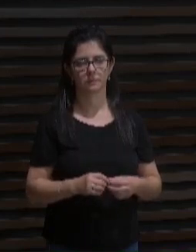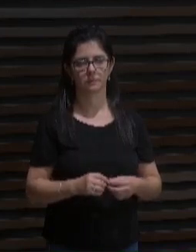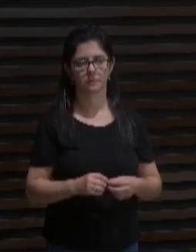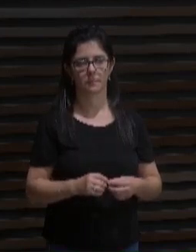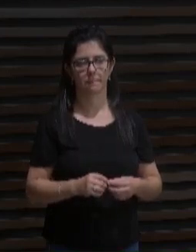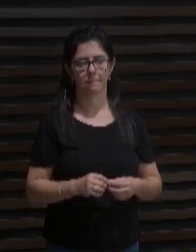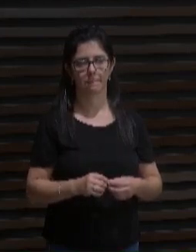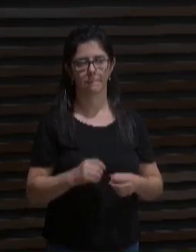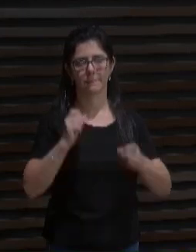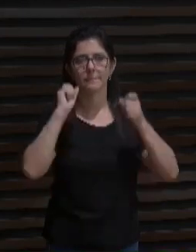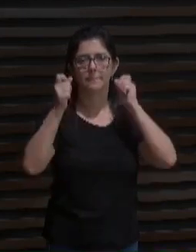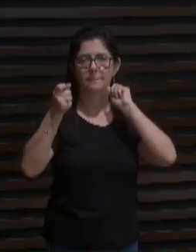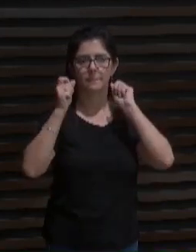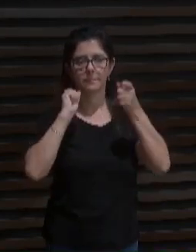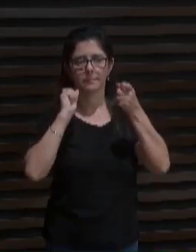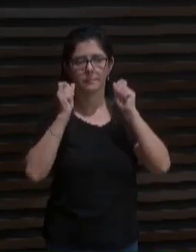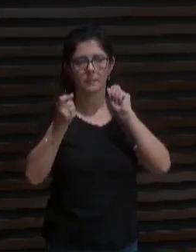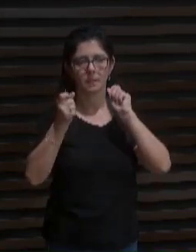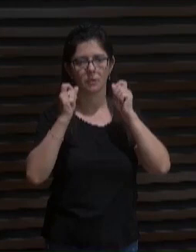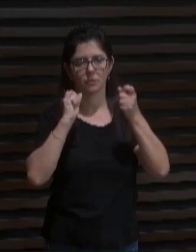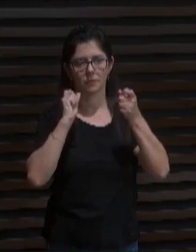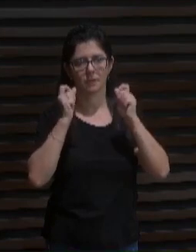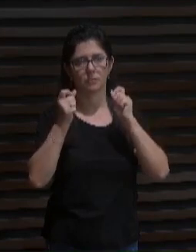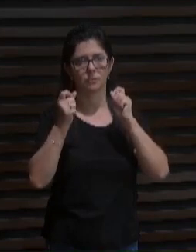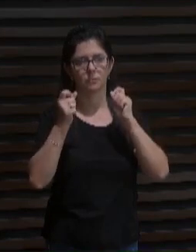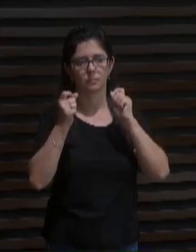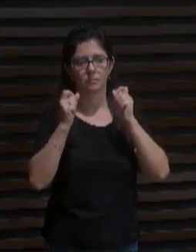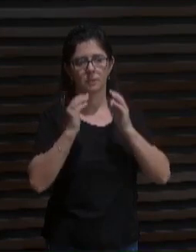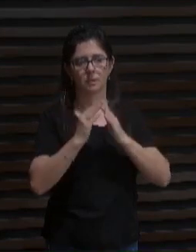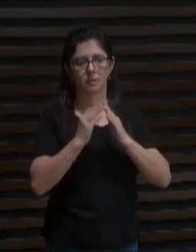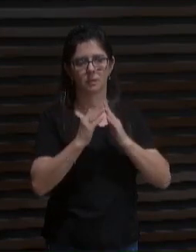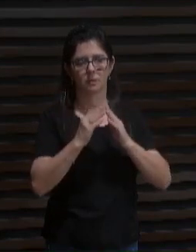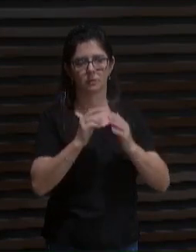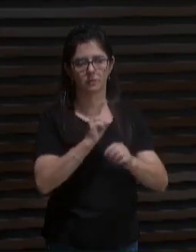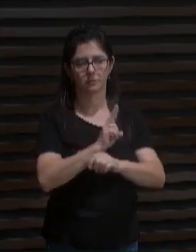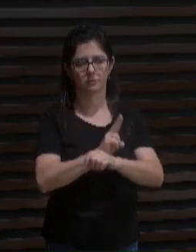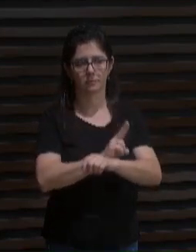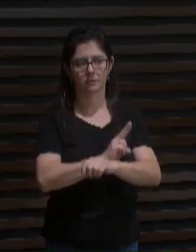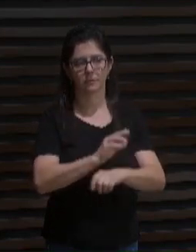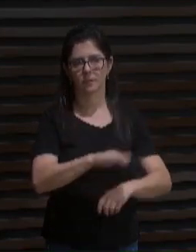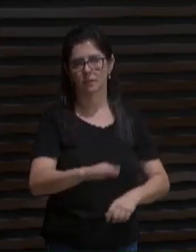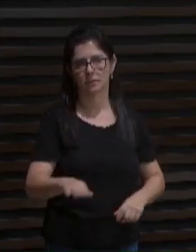de um orfanato do irmão dele, quando